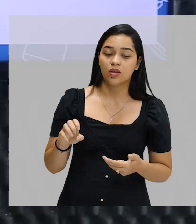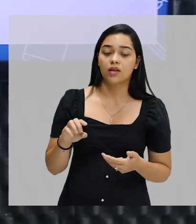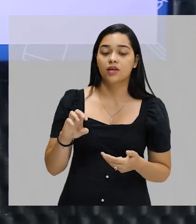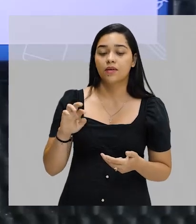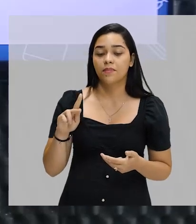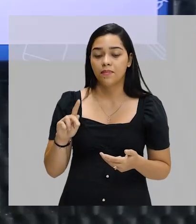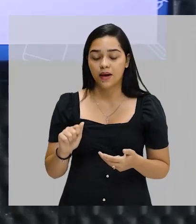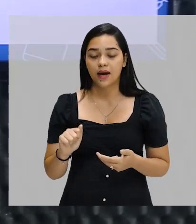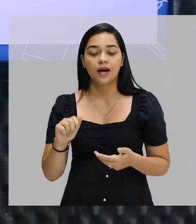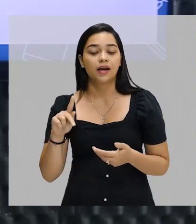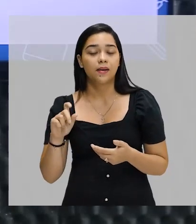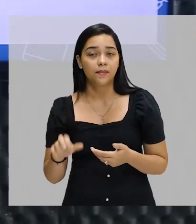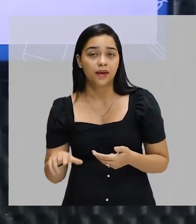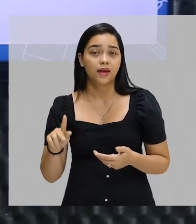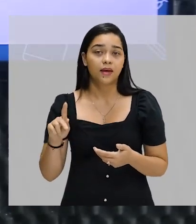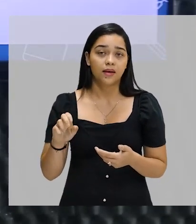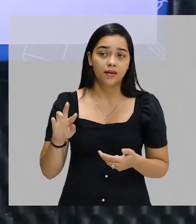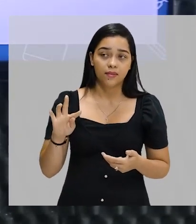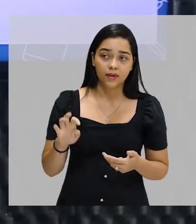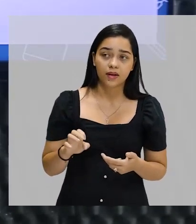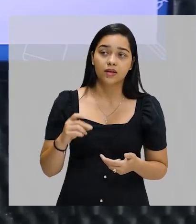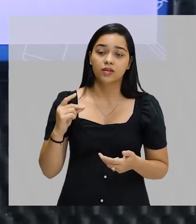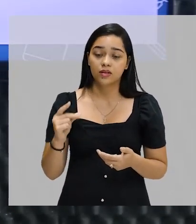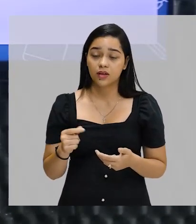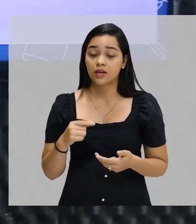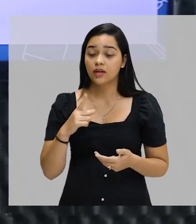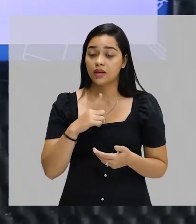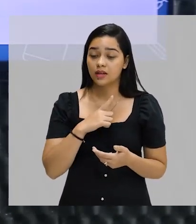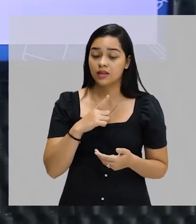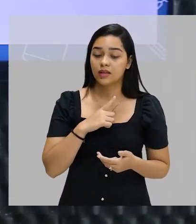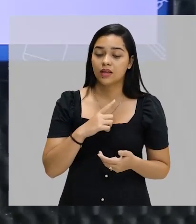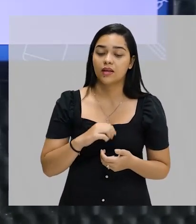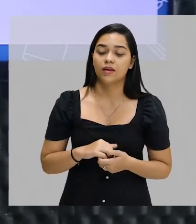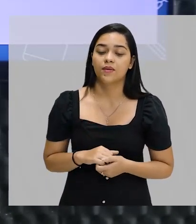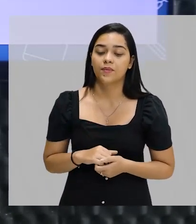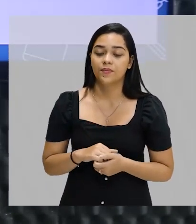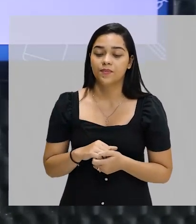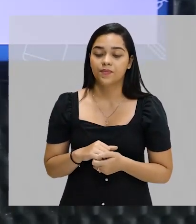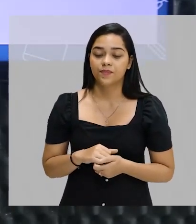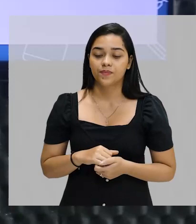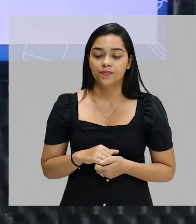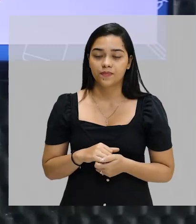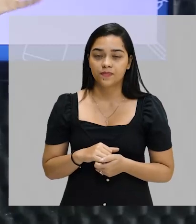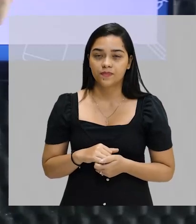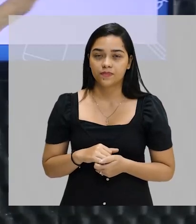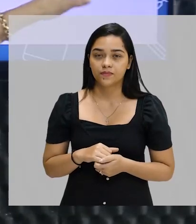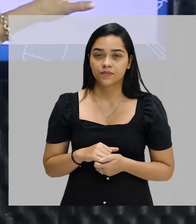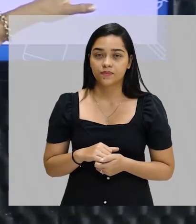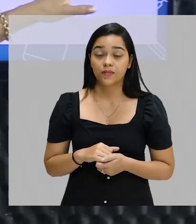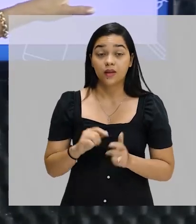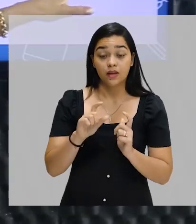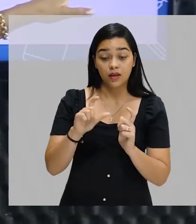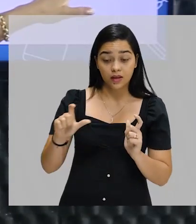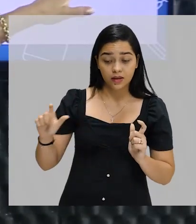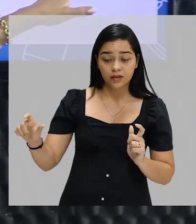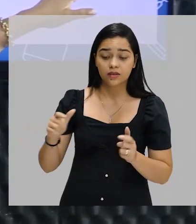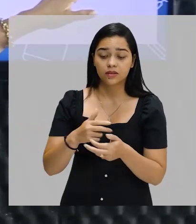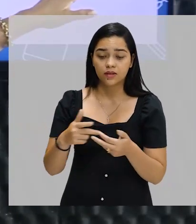em, entre. Aí, ó. Para, perante, por, sem, sob, sobre, trás. Essas